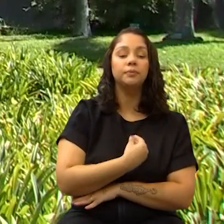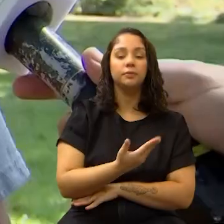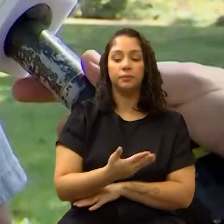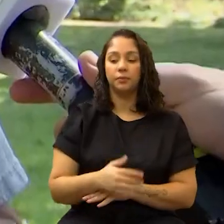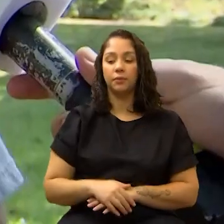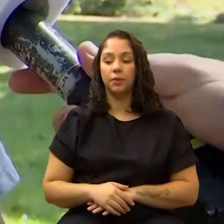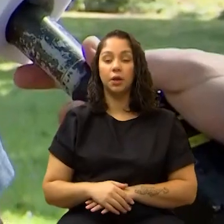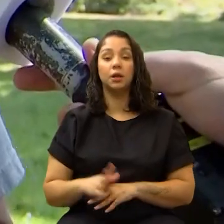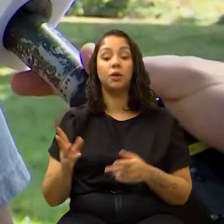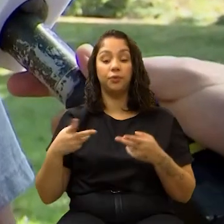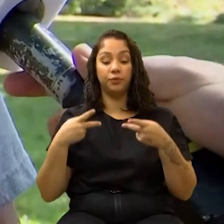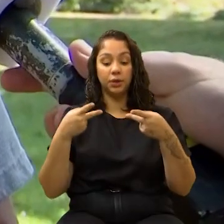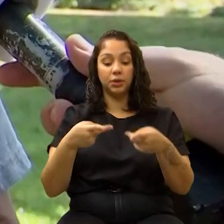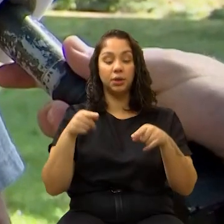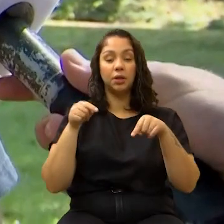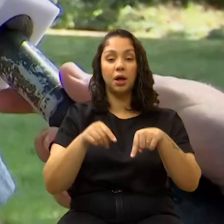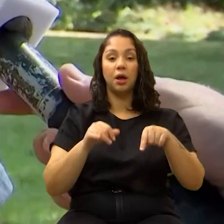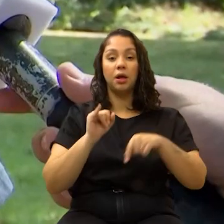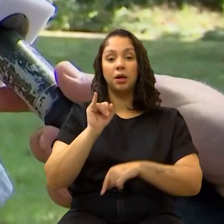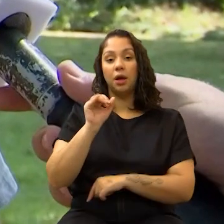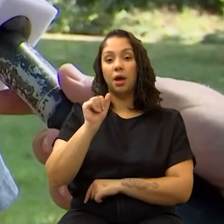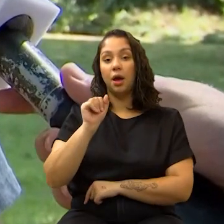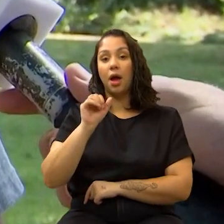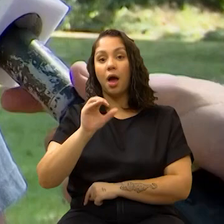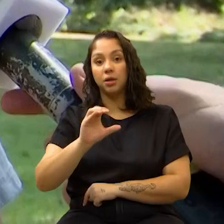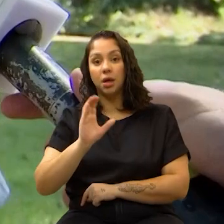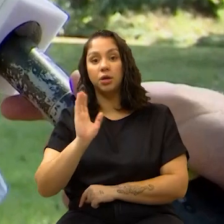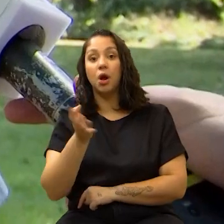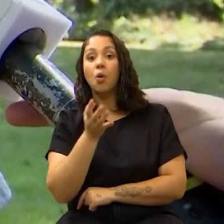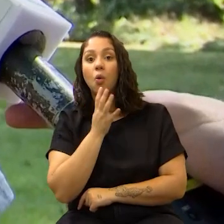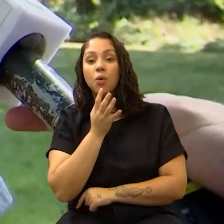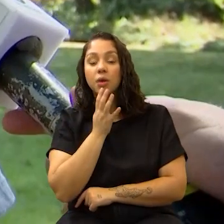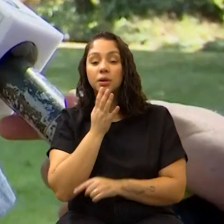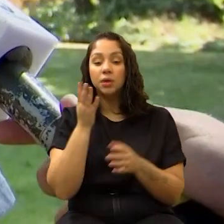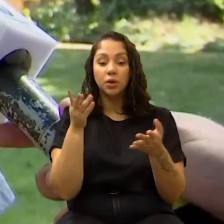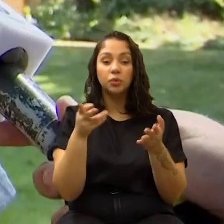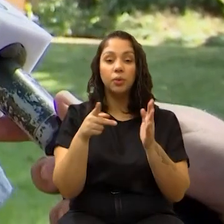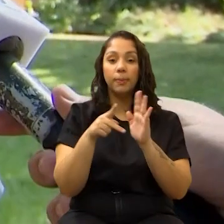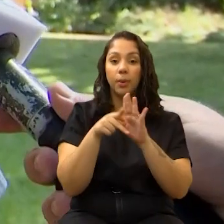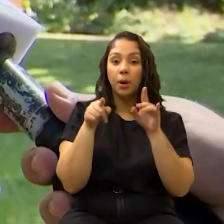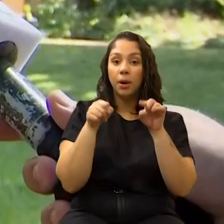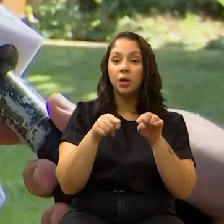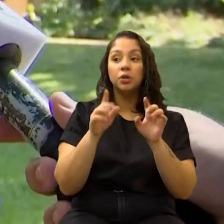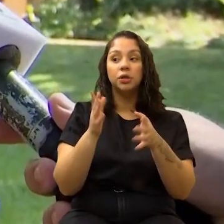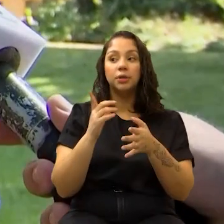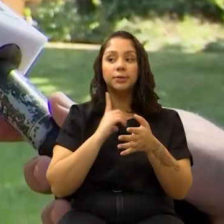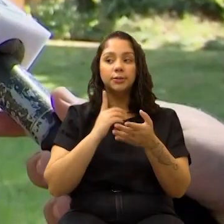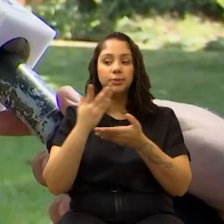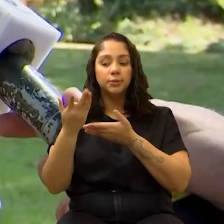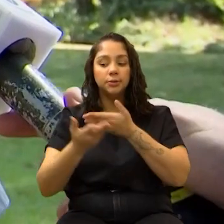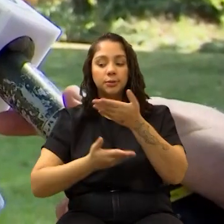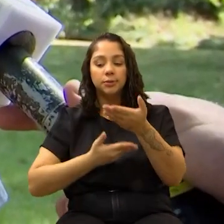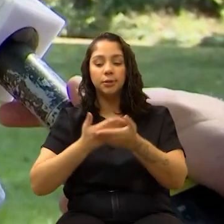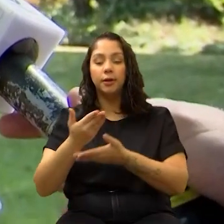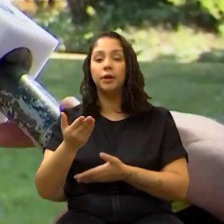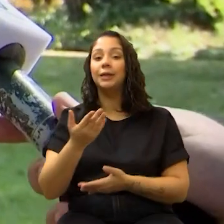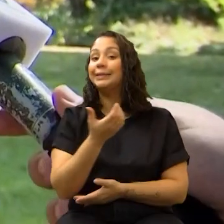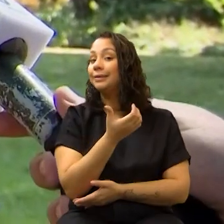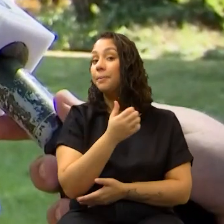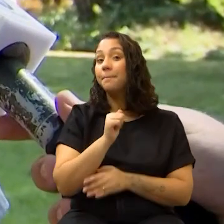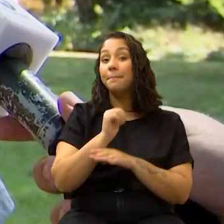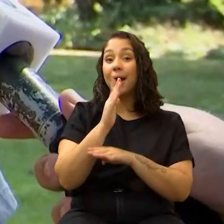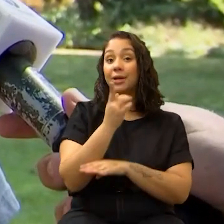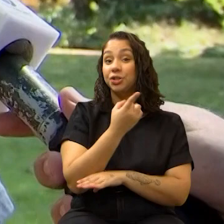IAC. A visita aqui no IAC, conhecendo esse patrimônio que, como nós já ouvimos, né, envolve